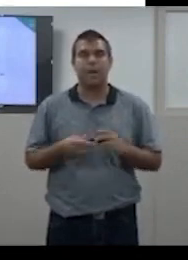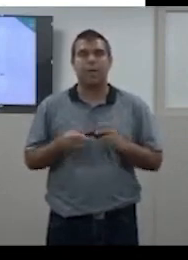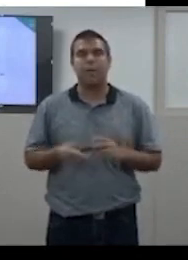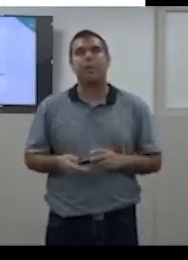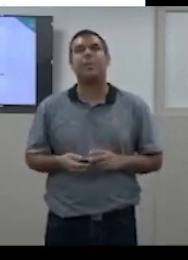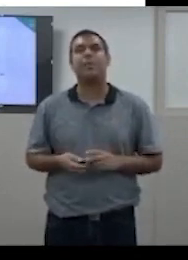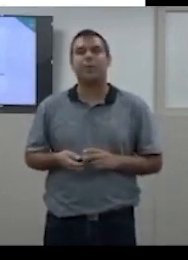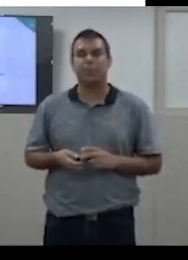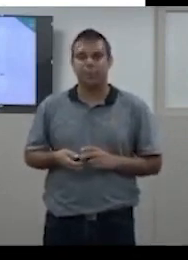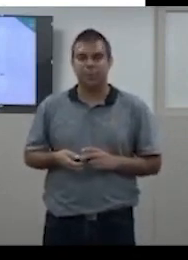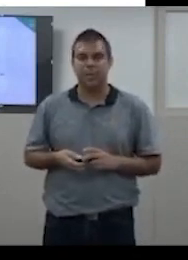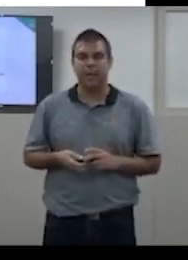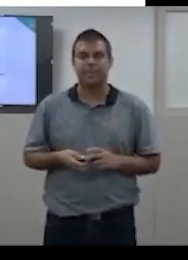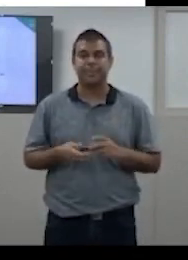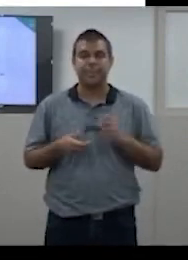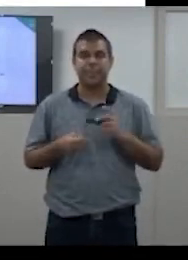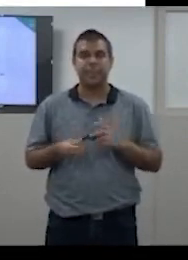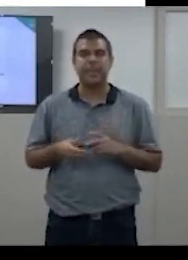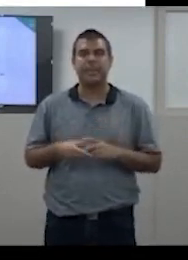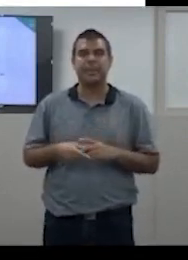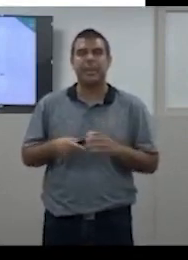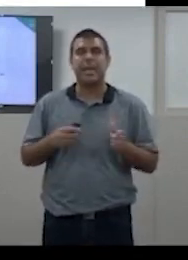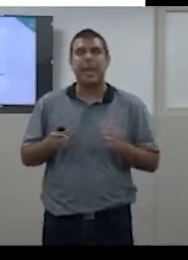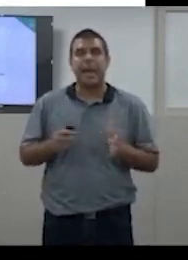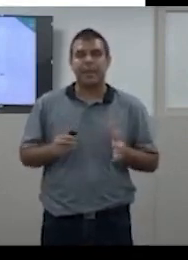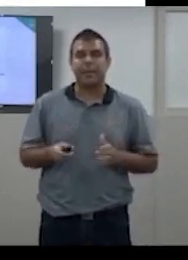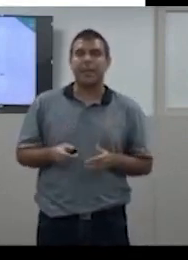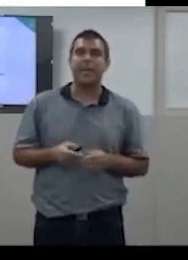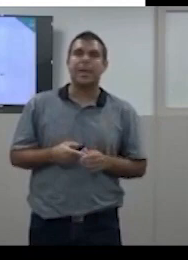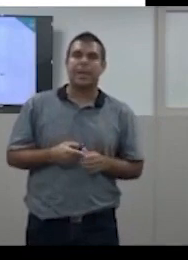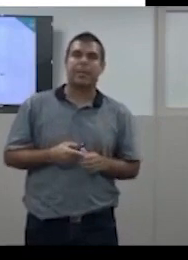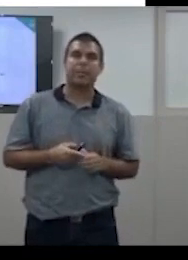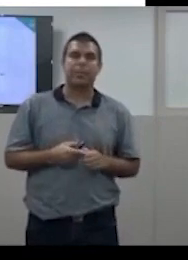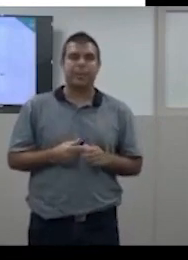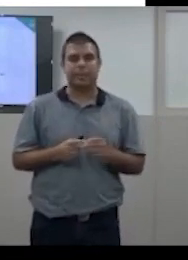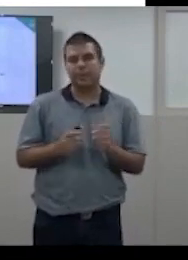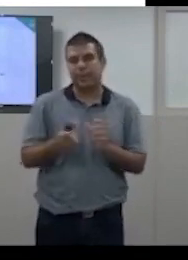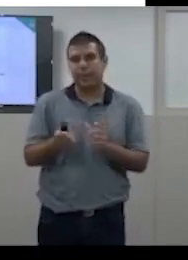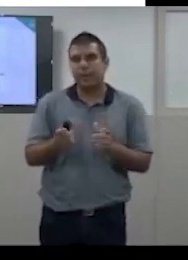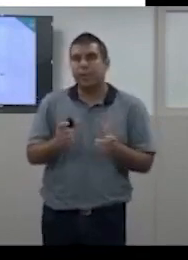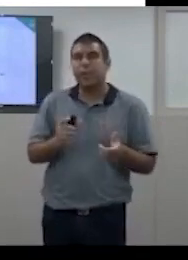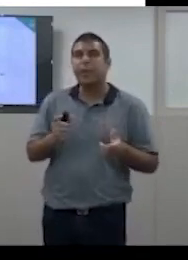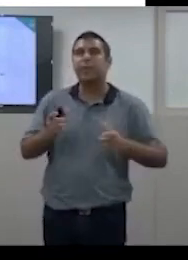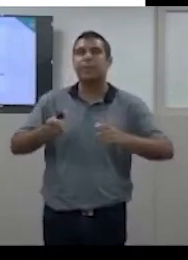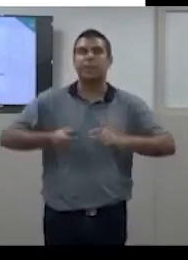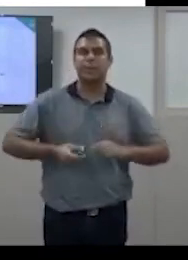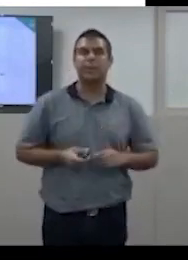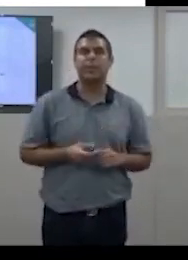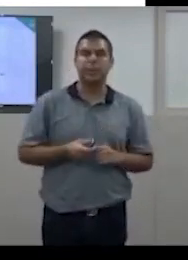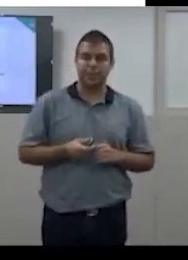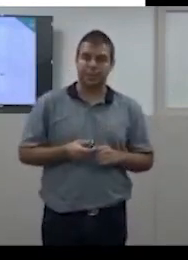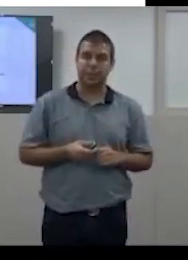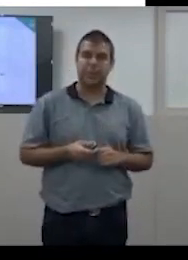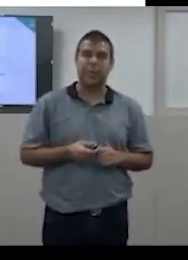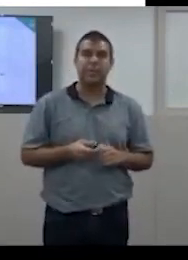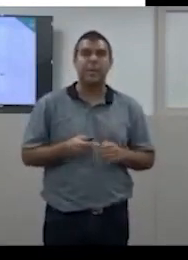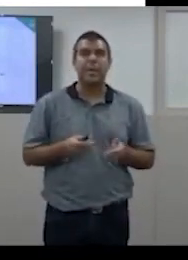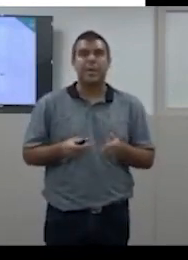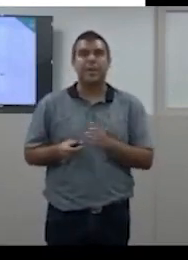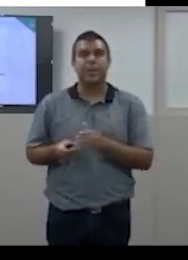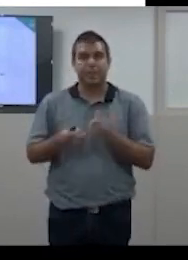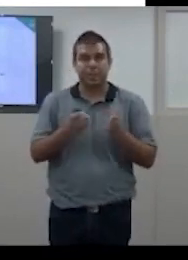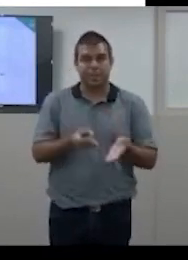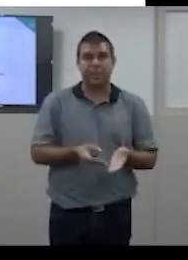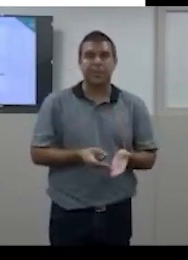combustível dentro do carro, olha o tamanho do transtorno que dá. Então assim, aí você tem esses componentes. Então assim, tem artifícios para você estar mudando isso,